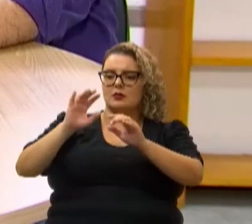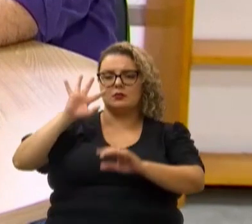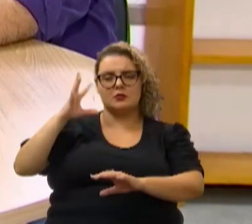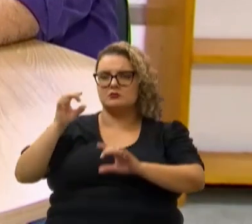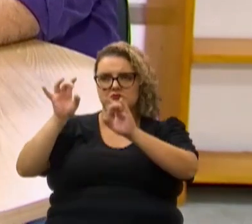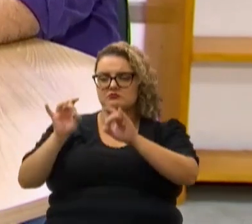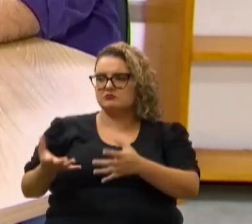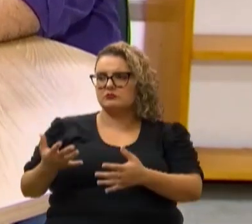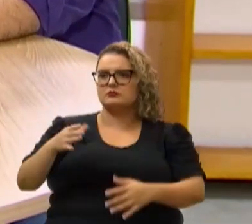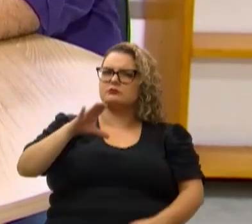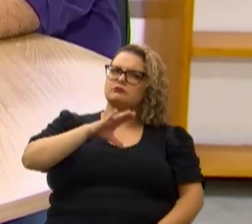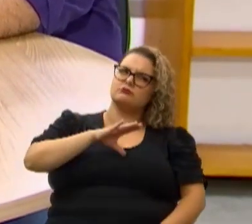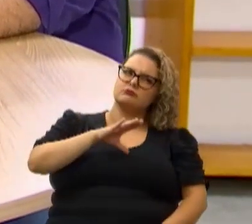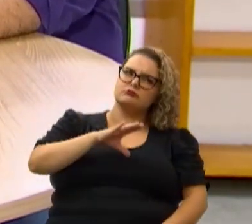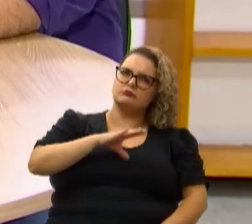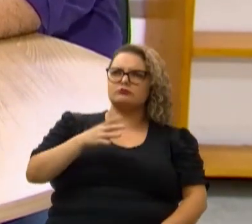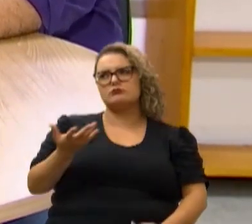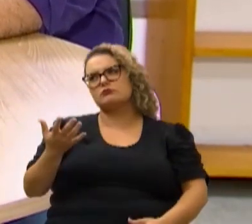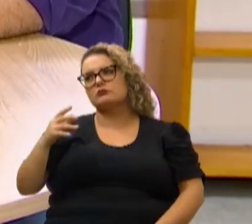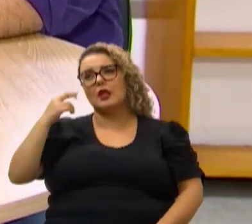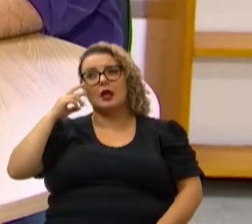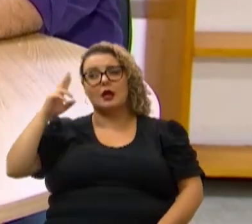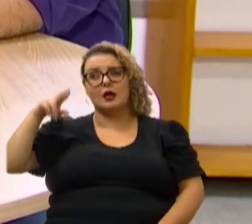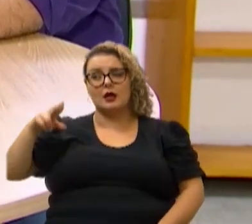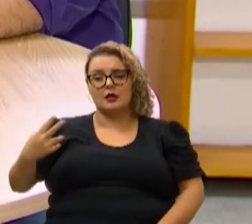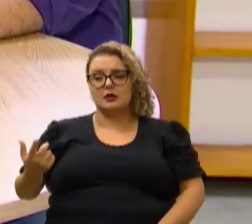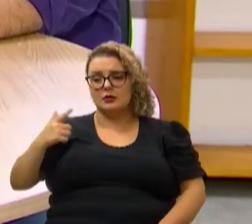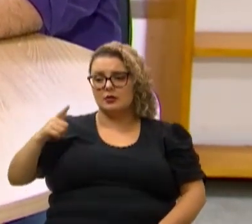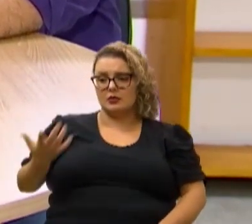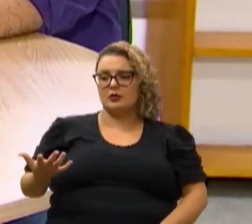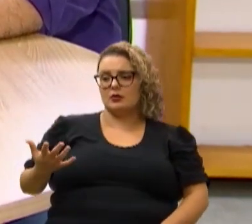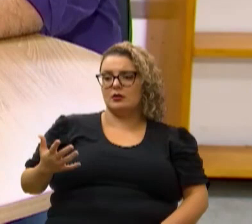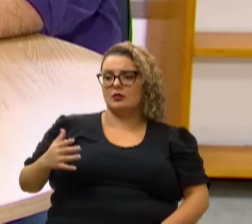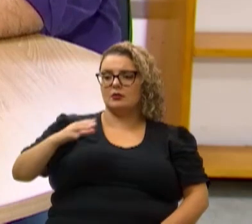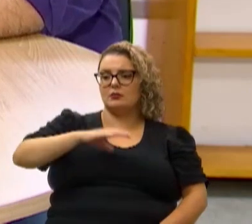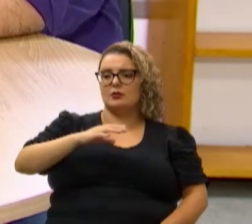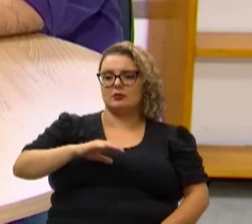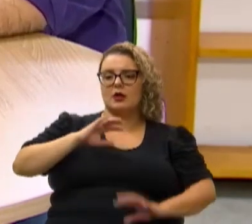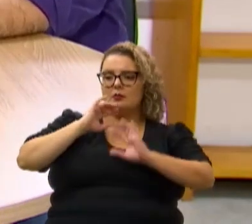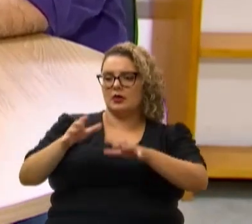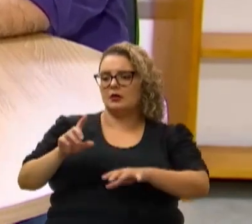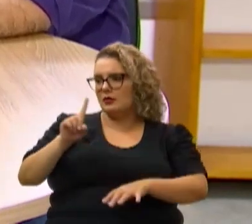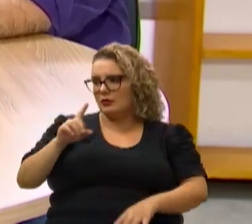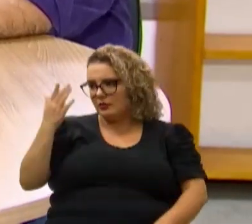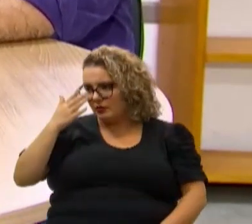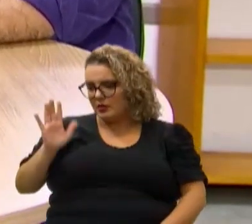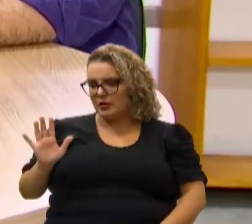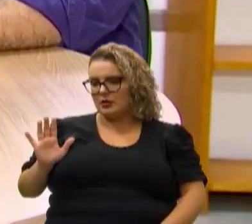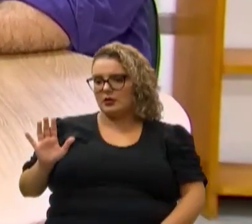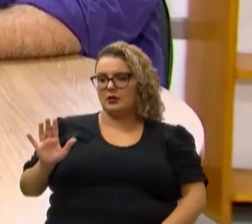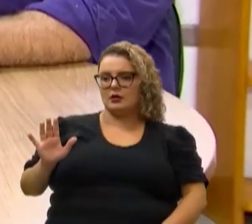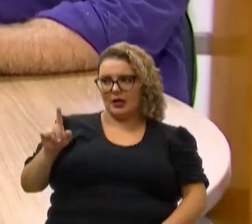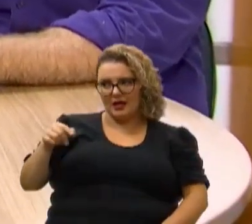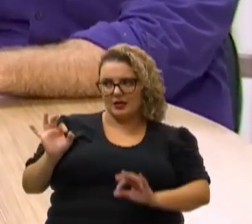mais. Puxa vida, matemática e raciocínio lógico eu sou péssimo, não vou nem ver. É por aí ou não?